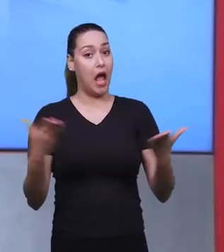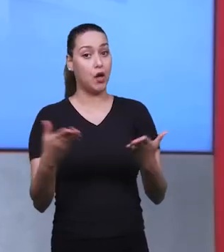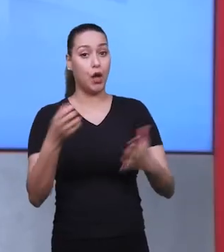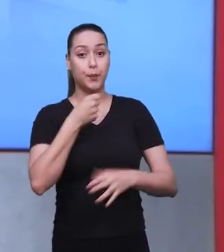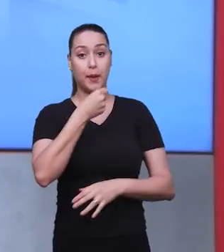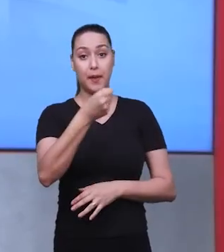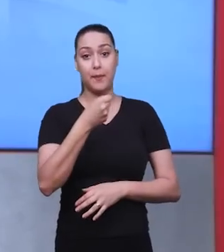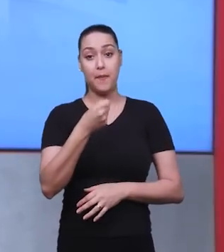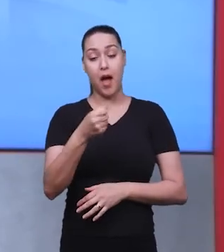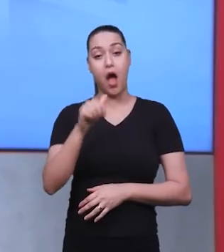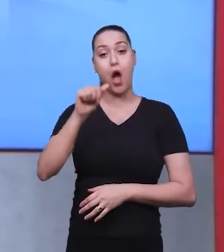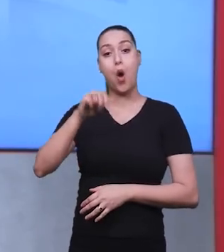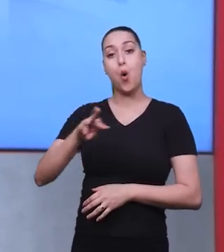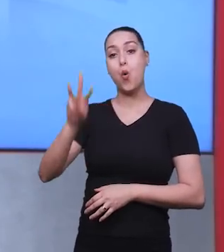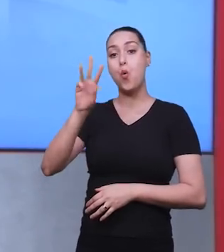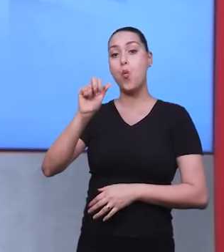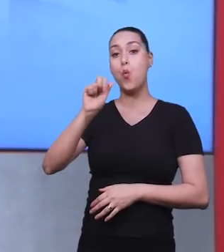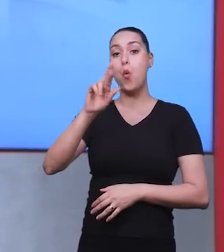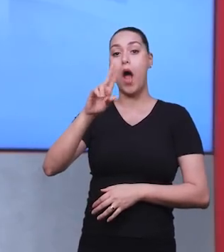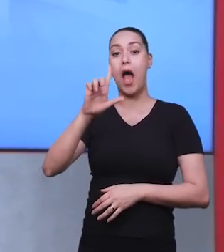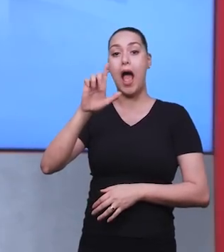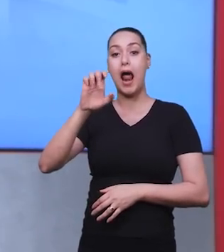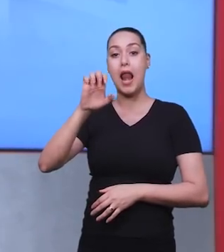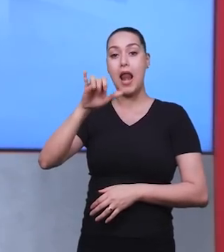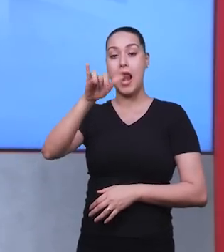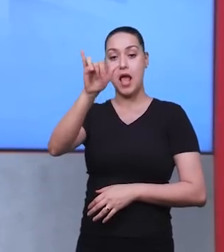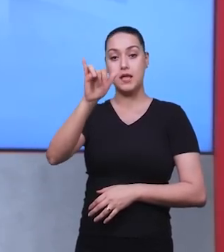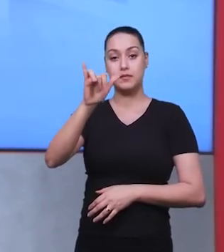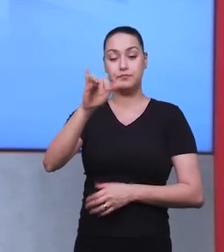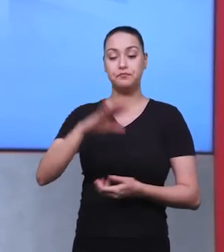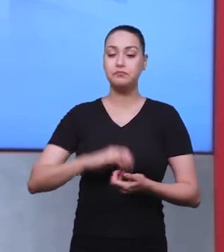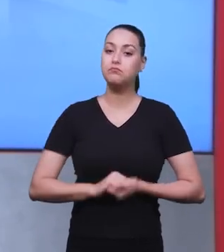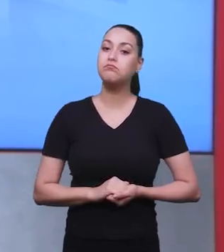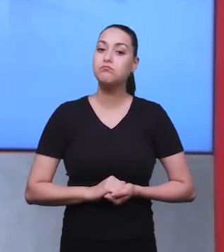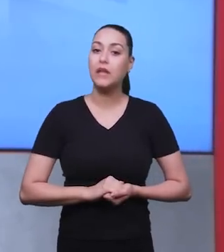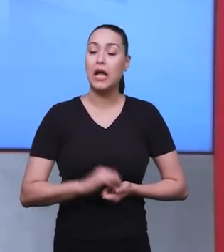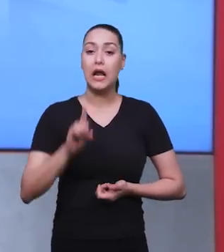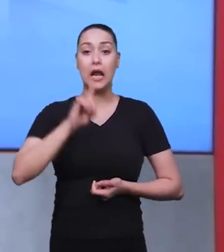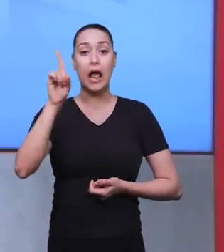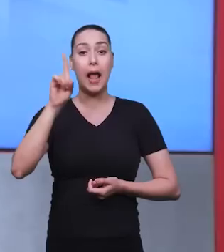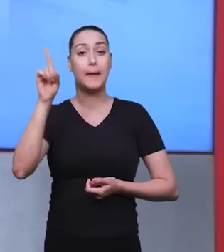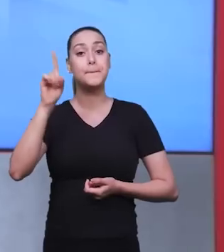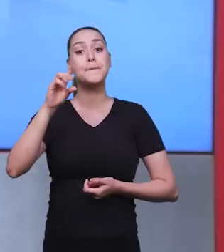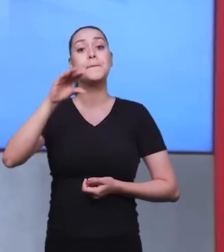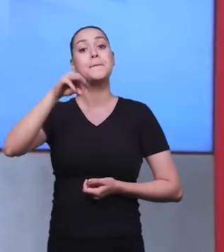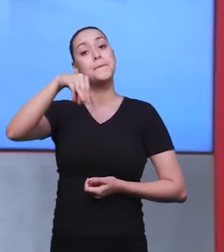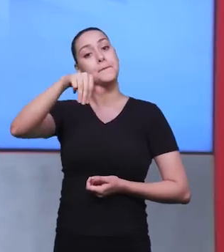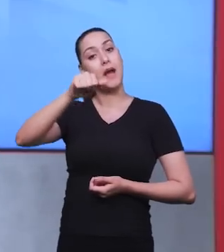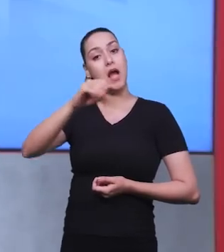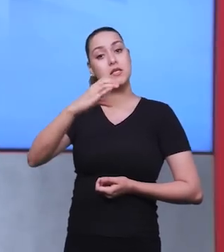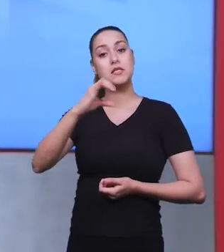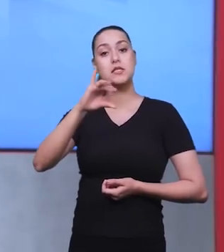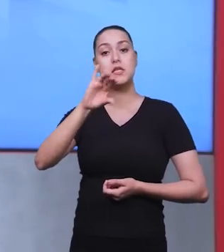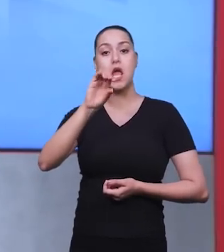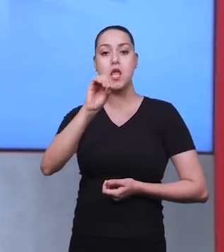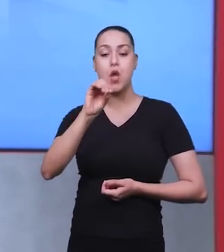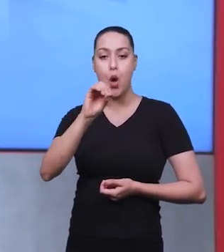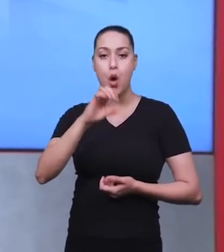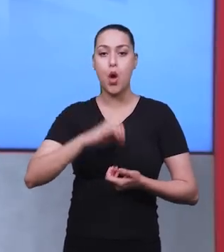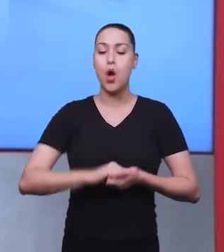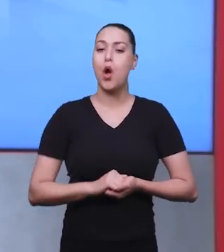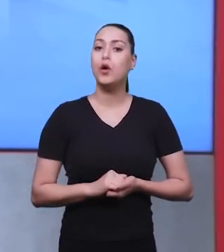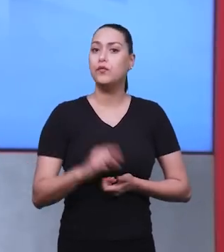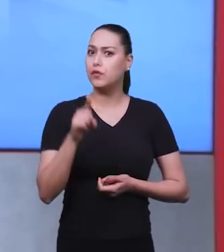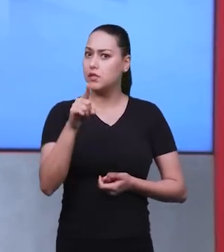irmão jornalista, o Warner Filho. Isso, ele que está em Maceió, mas ele vai trazer informações aí, informações para você de tudo